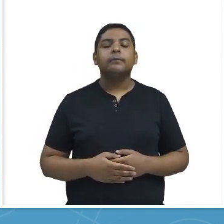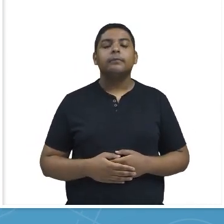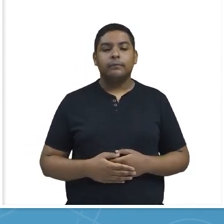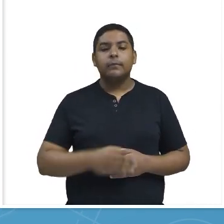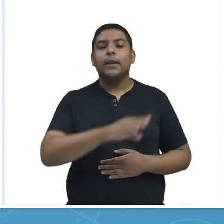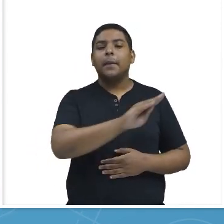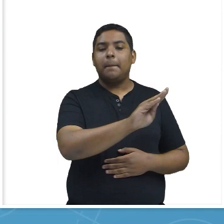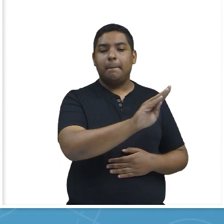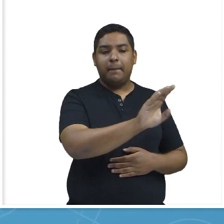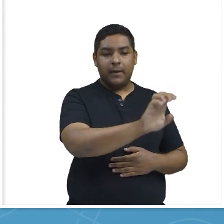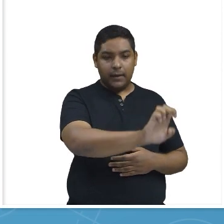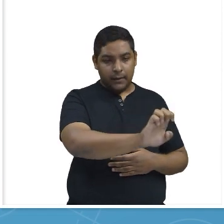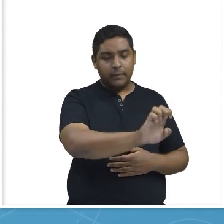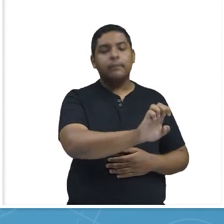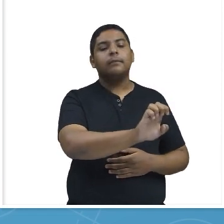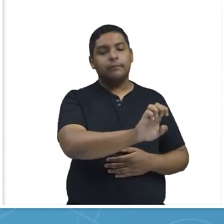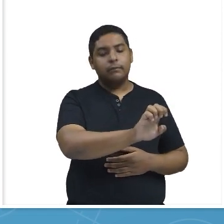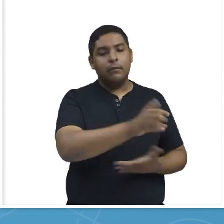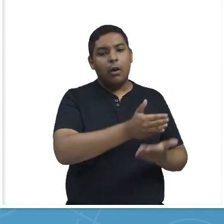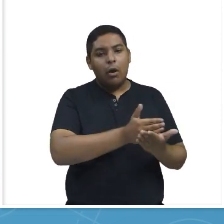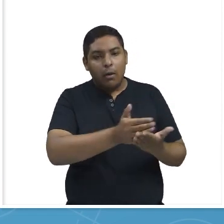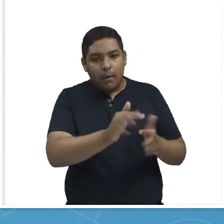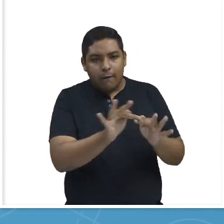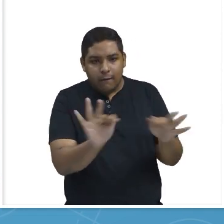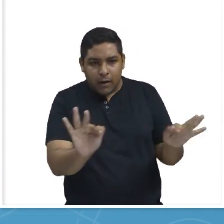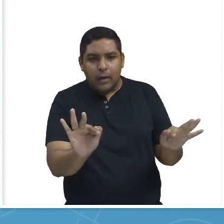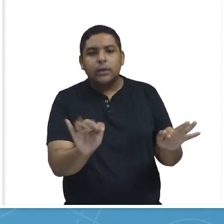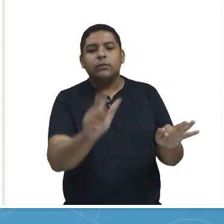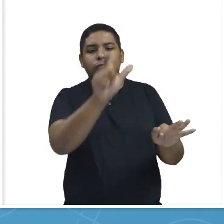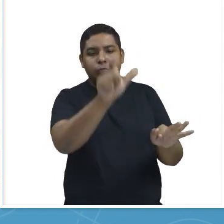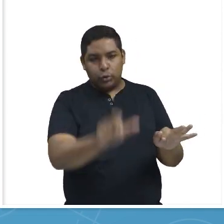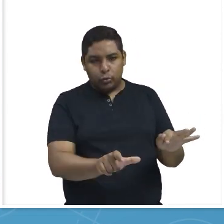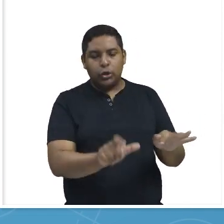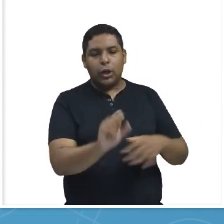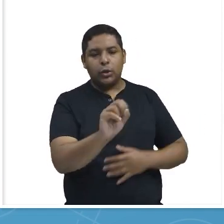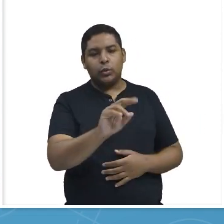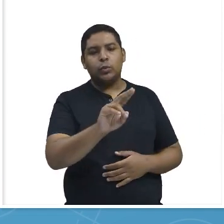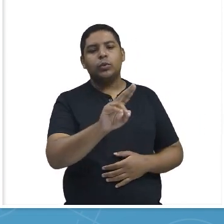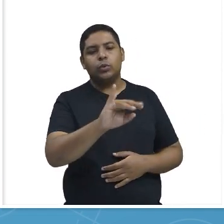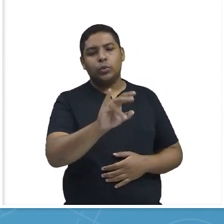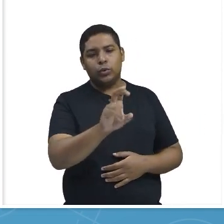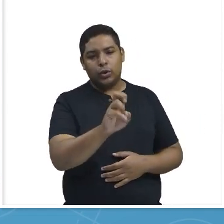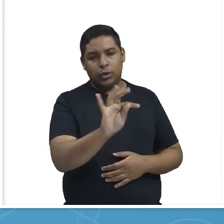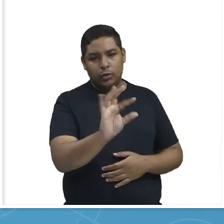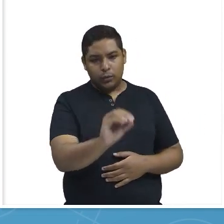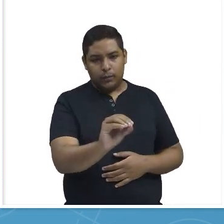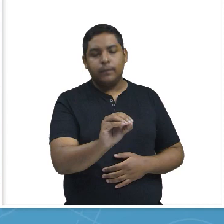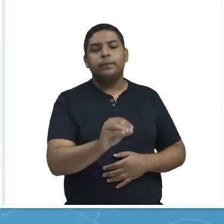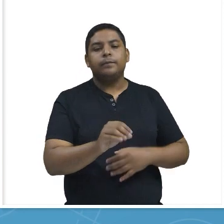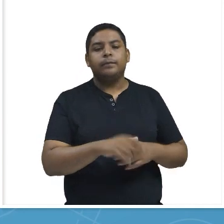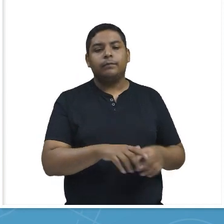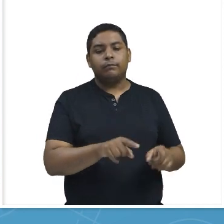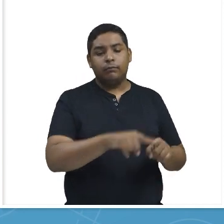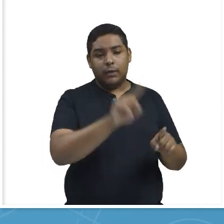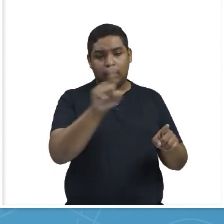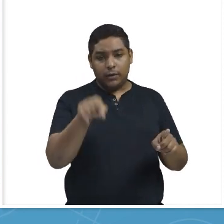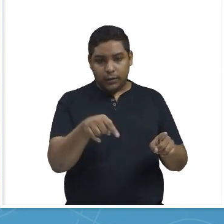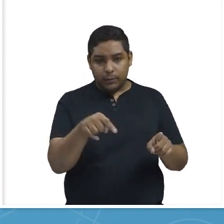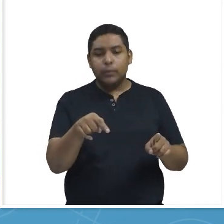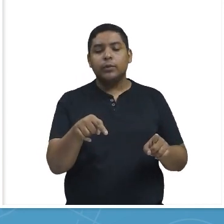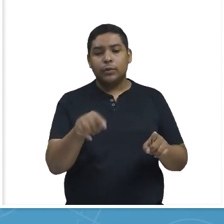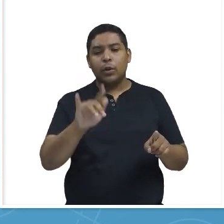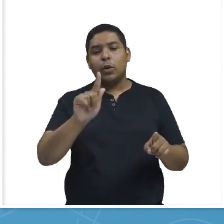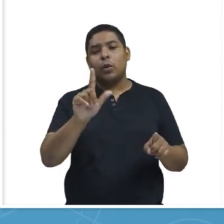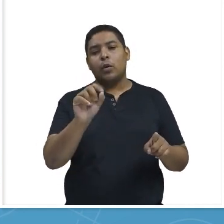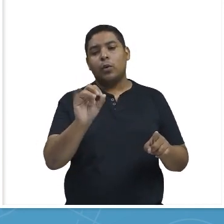a sua frase, que é uma pergunta, seguido de quem? Do sujeito. Em seguida vem quem? O